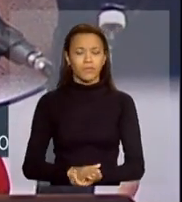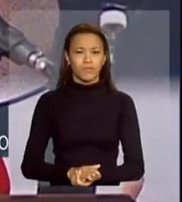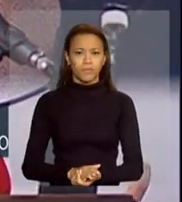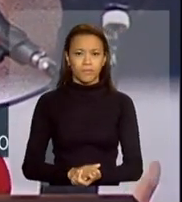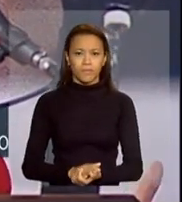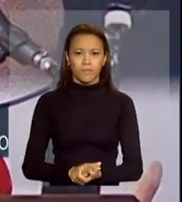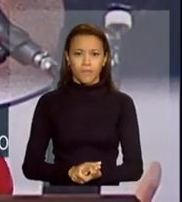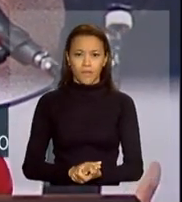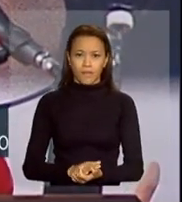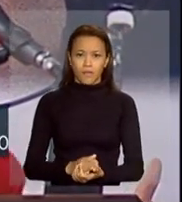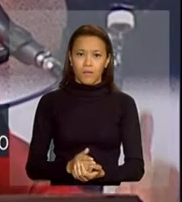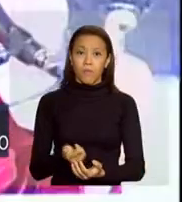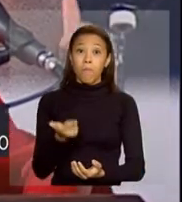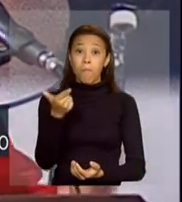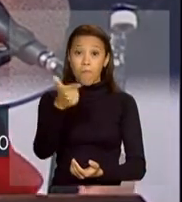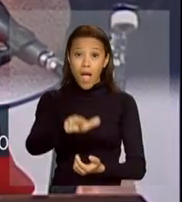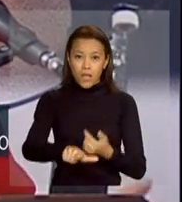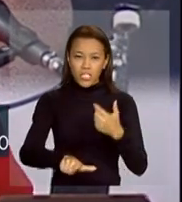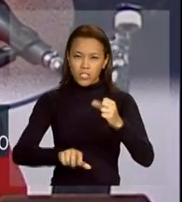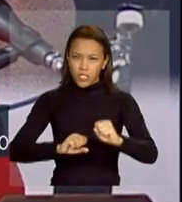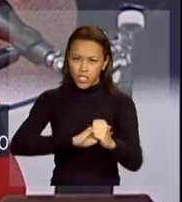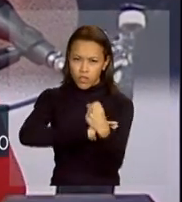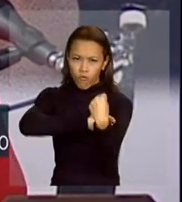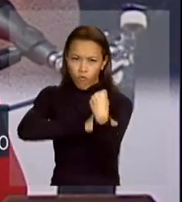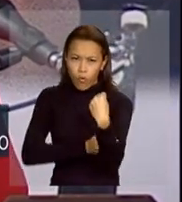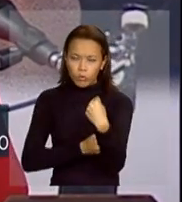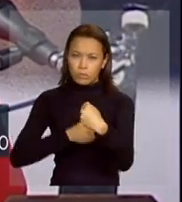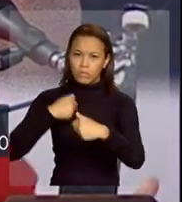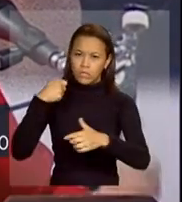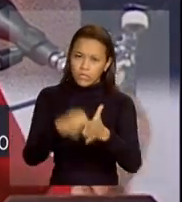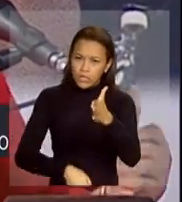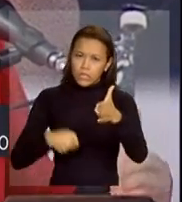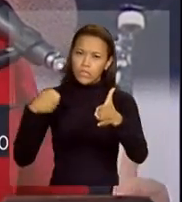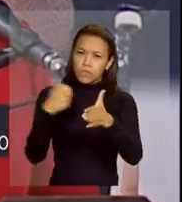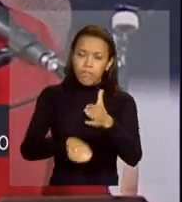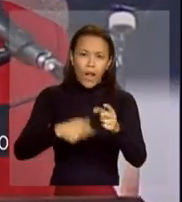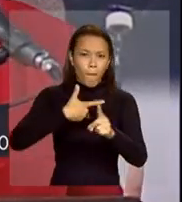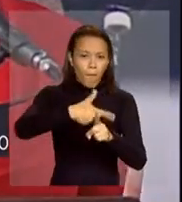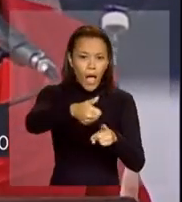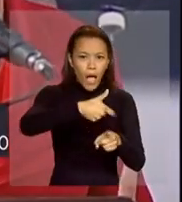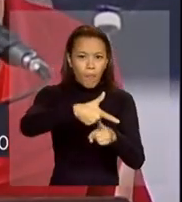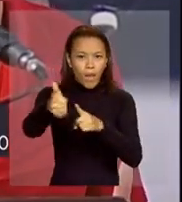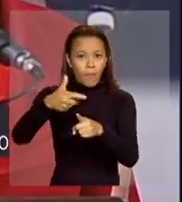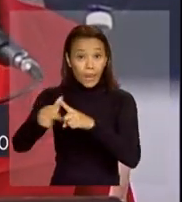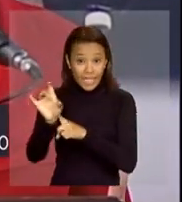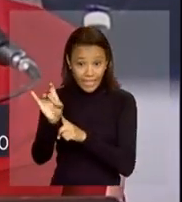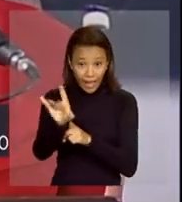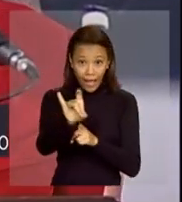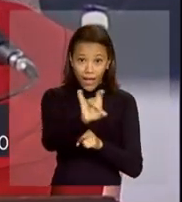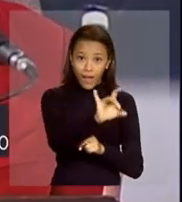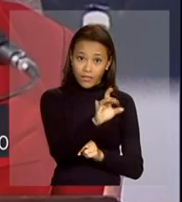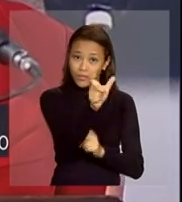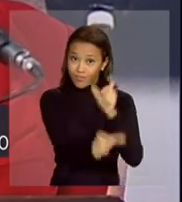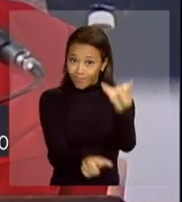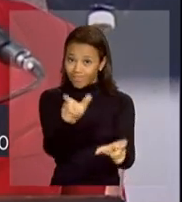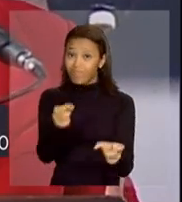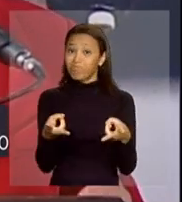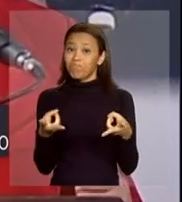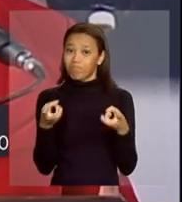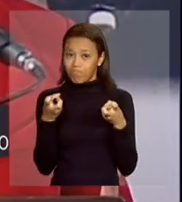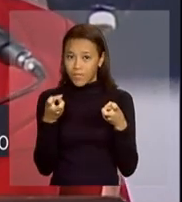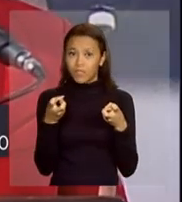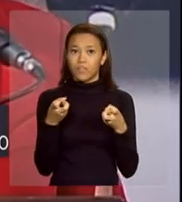mais a que ter em esforço e determinação em cada um deles e para